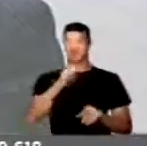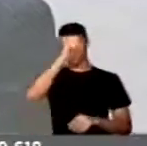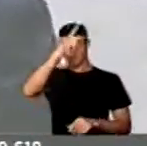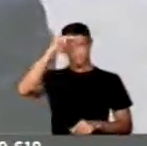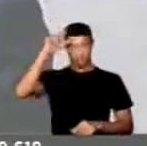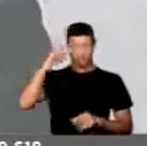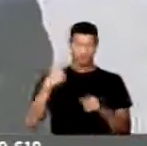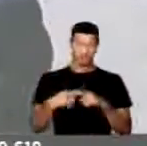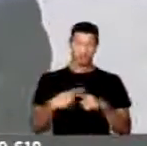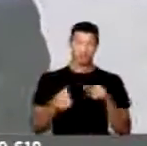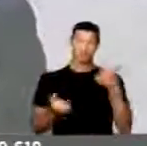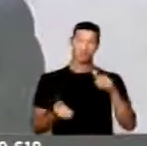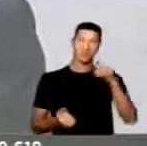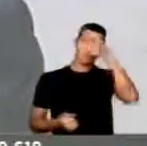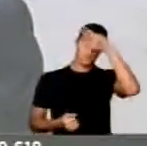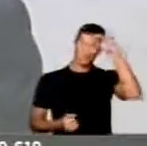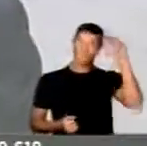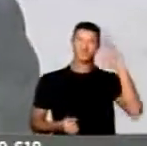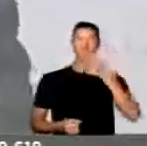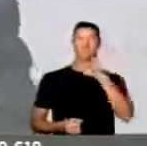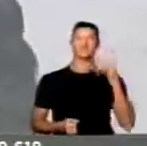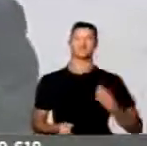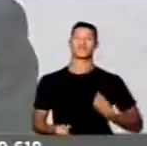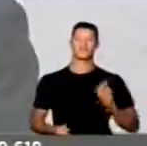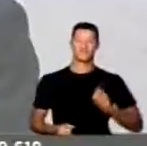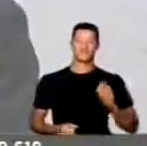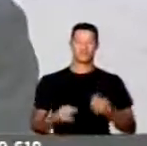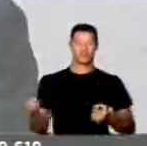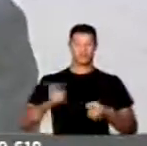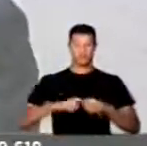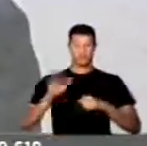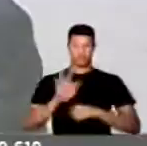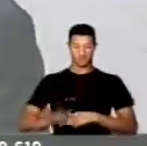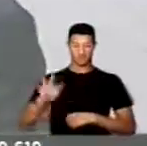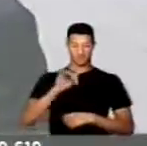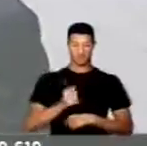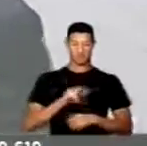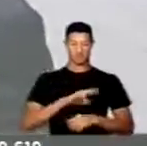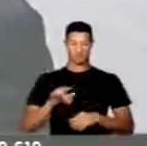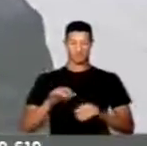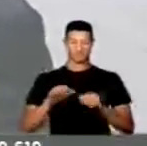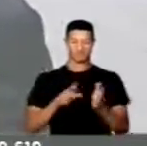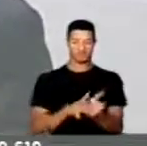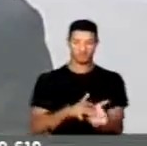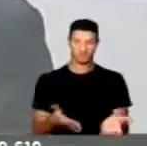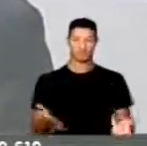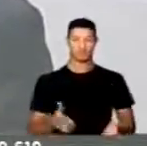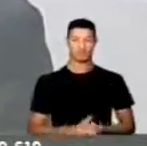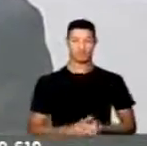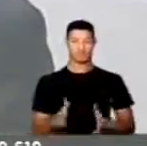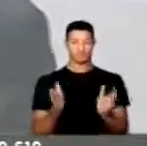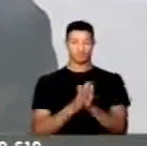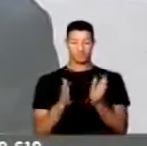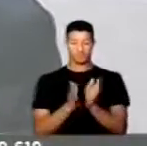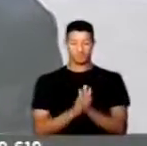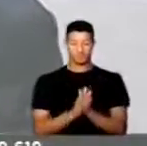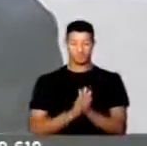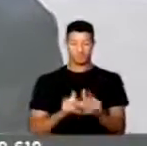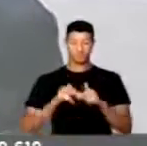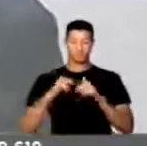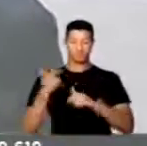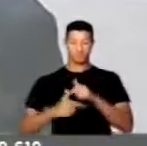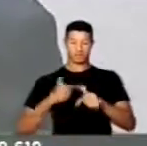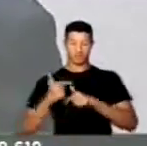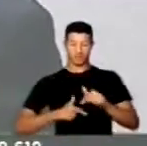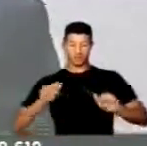prefeitura. Porque não tem prefeito que vai sobreviver com esse pacto federativo, esse famigerado pacto federativo. Parabéns pelo trabalho